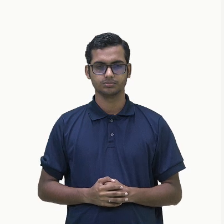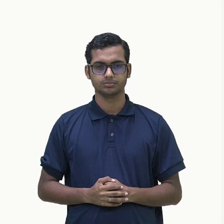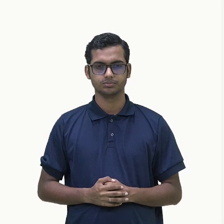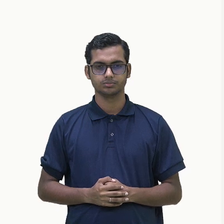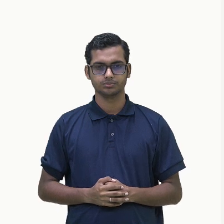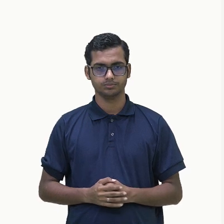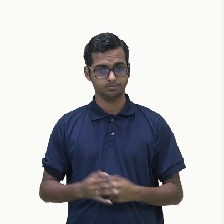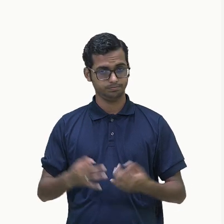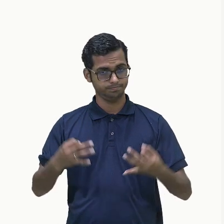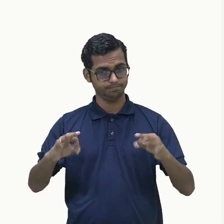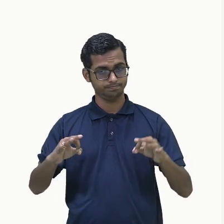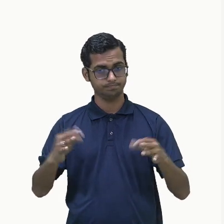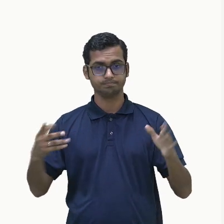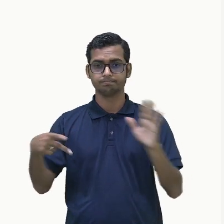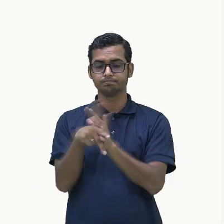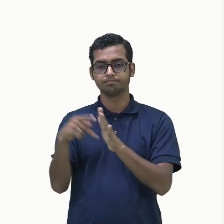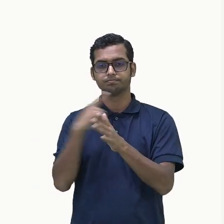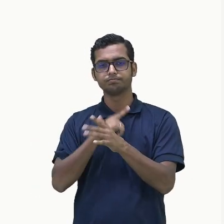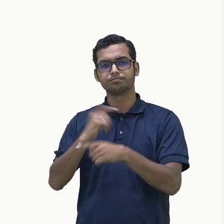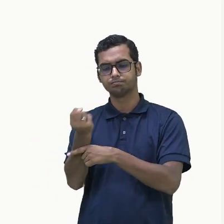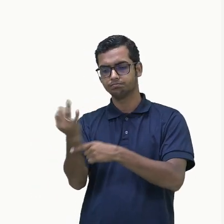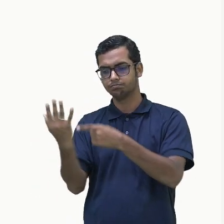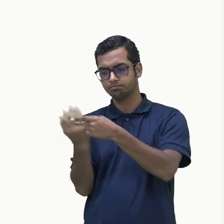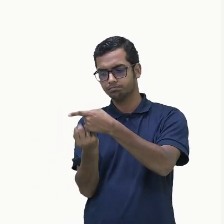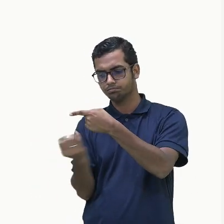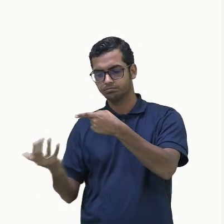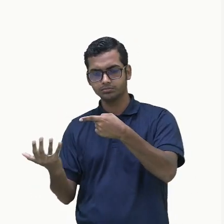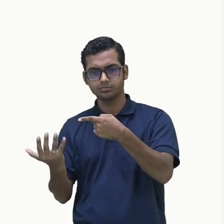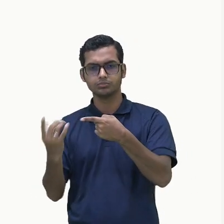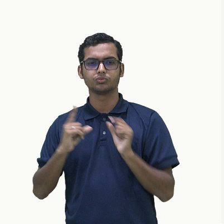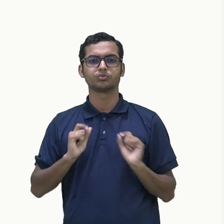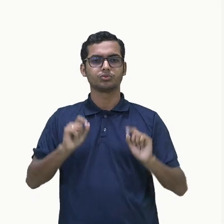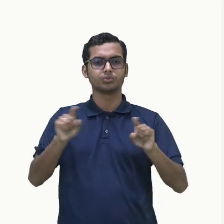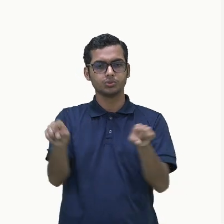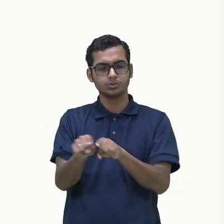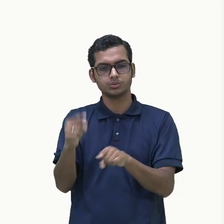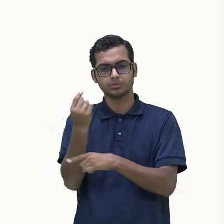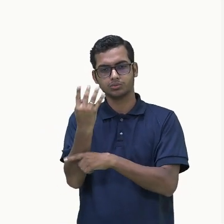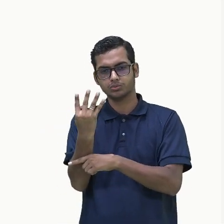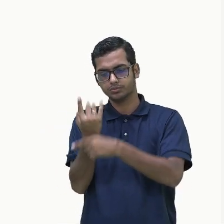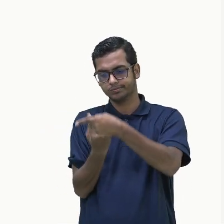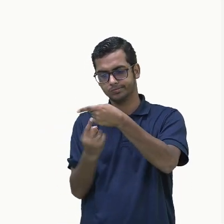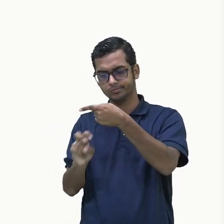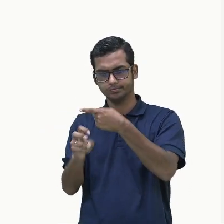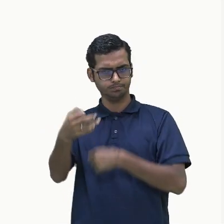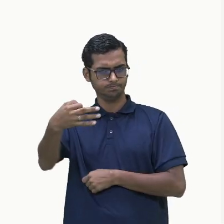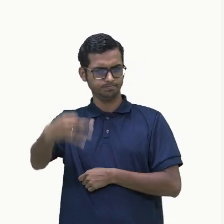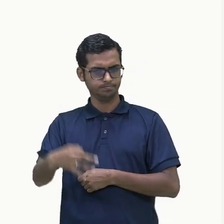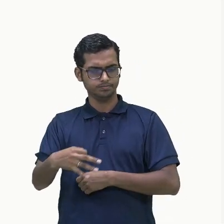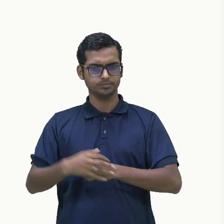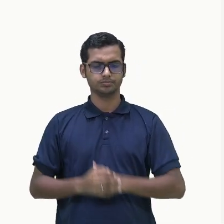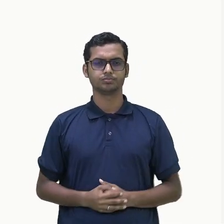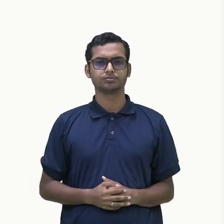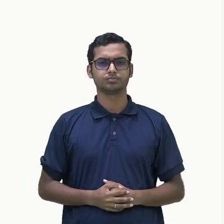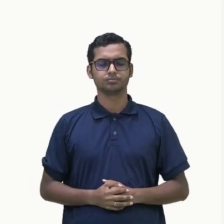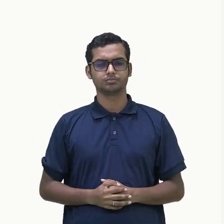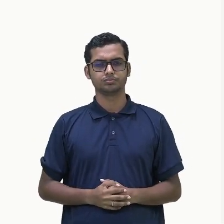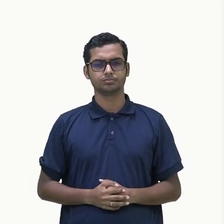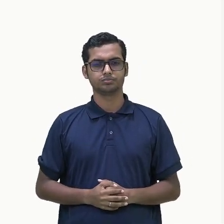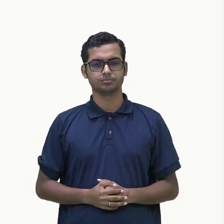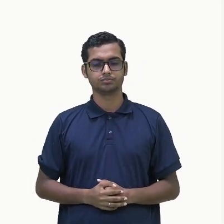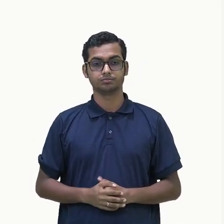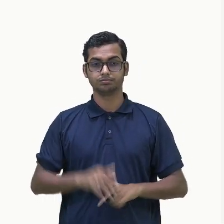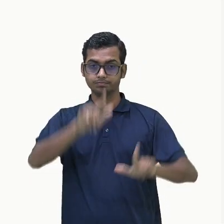Beleza? Então, a fração da cor verde é 4/15. Muito bem. E agora, a